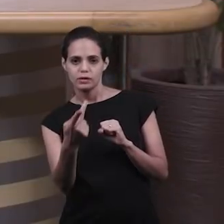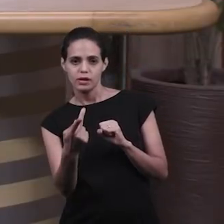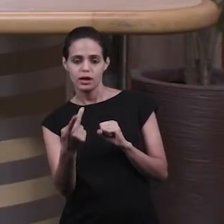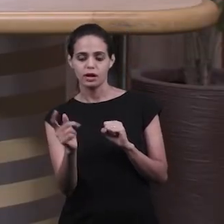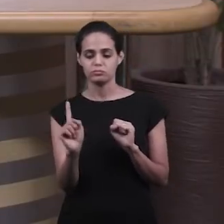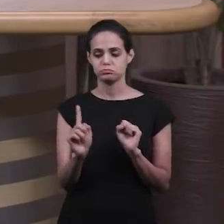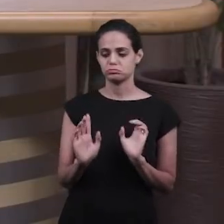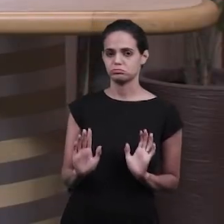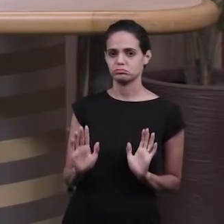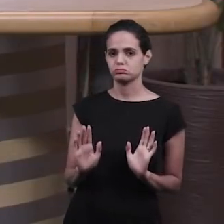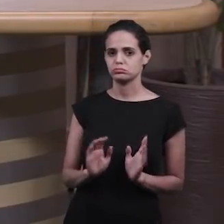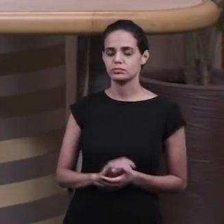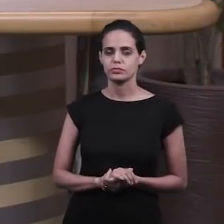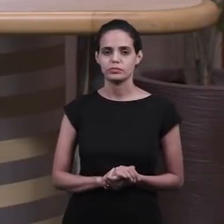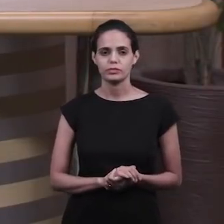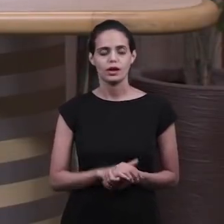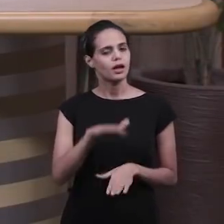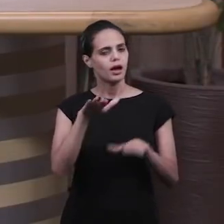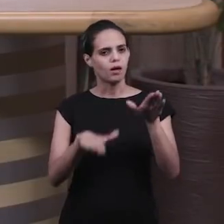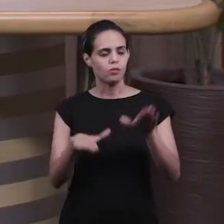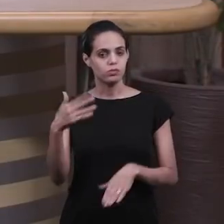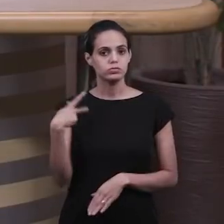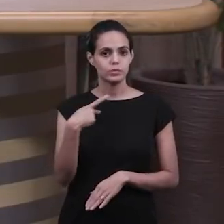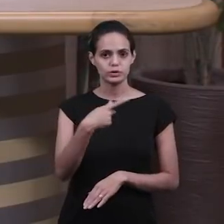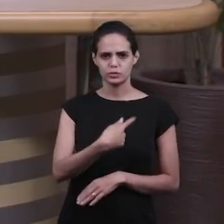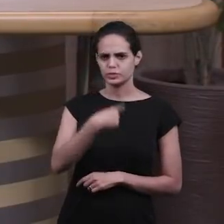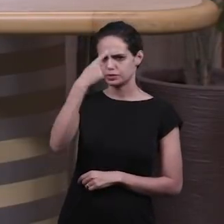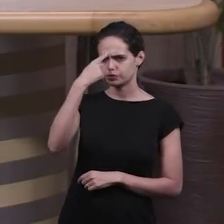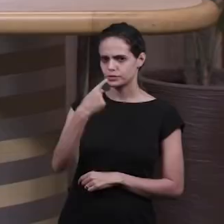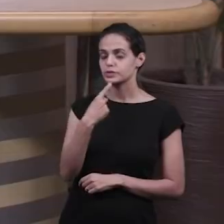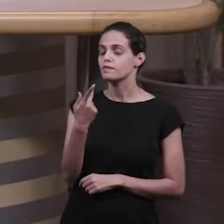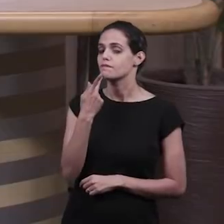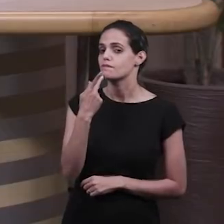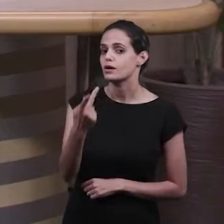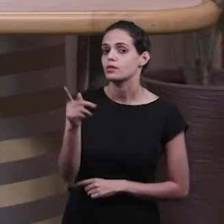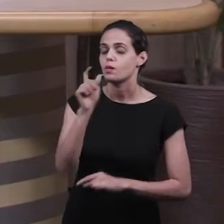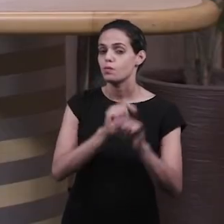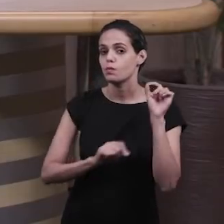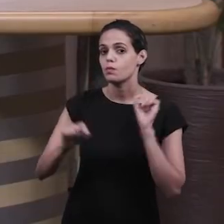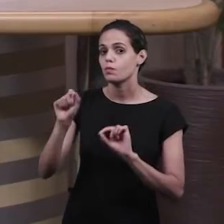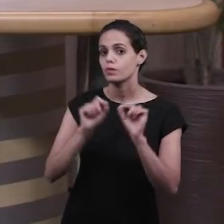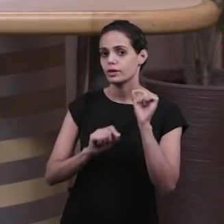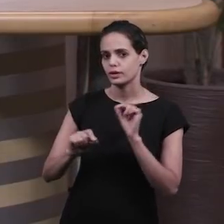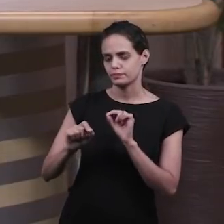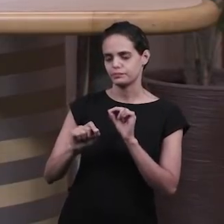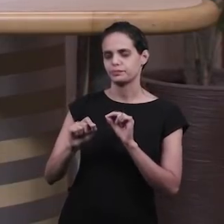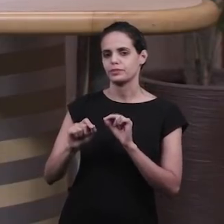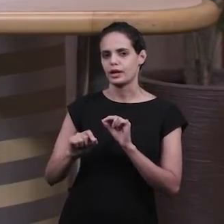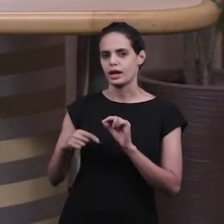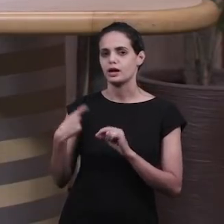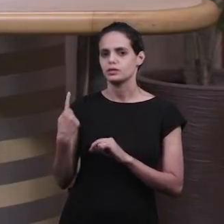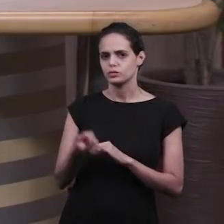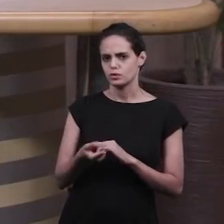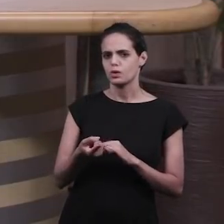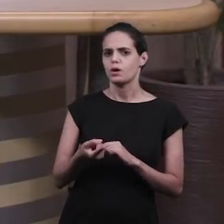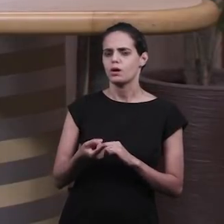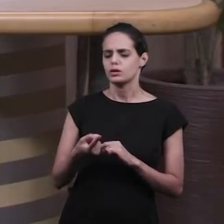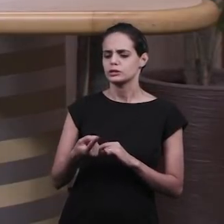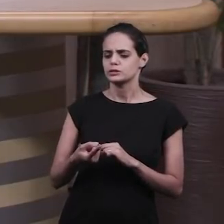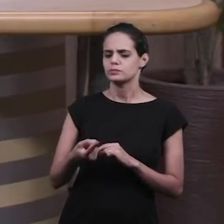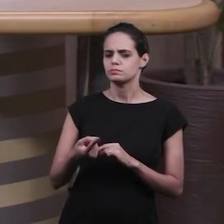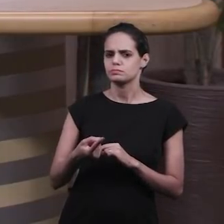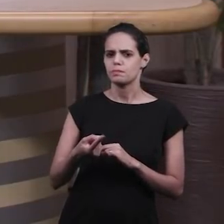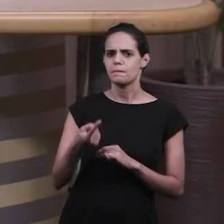pastores tradicionais, inclusive, dizem que quando eles pregam no púlpito, eles estão profetizando. Estão. Se eles estiverem no Espírito, eles